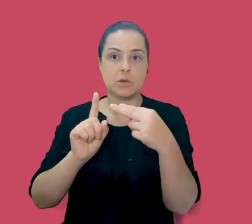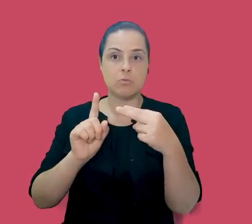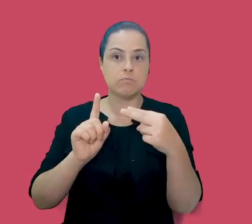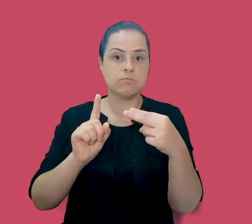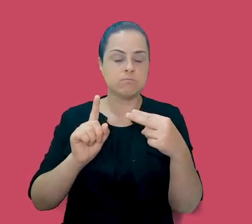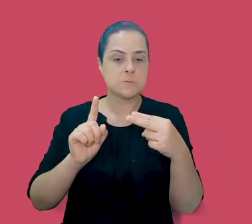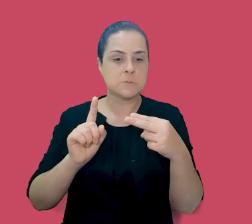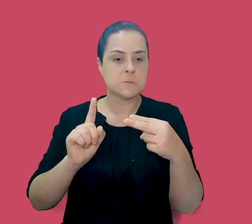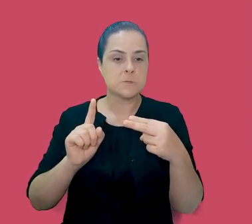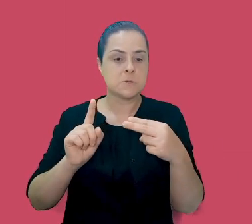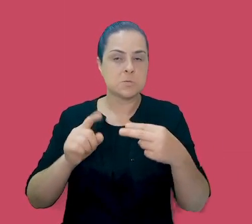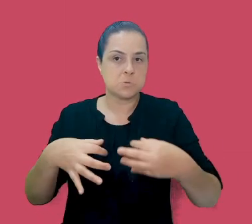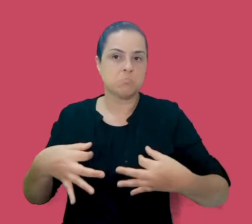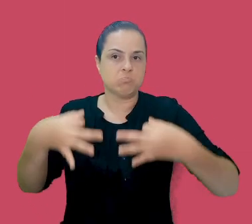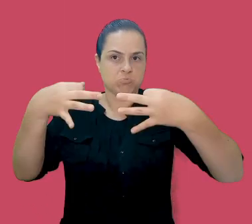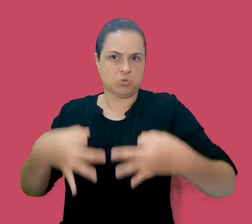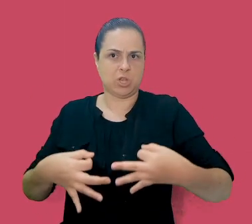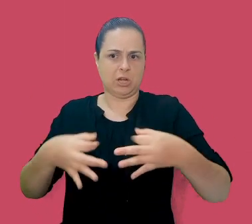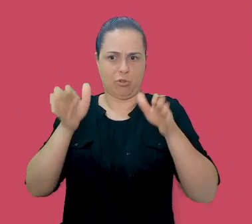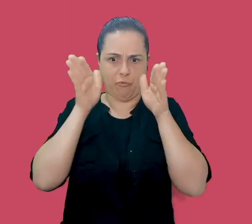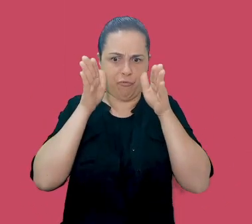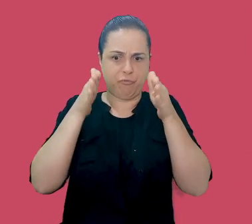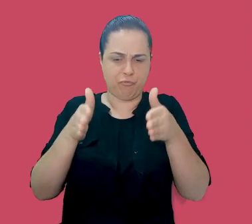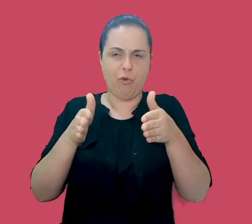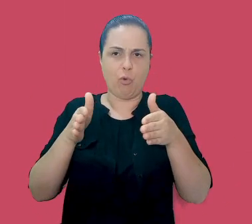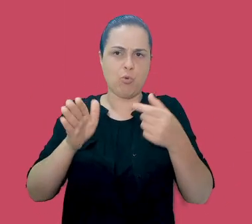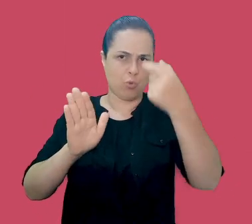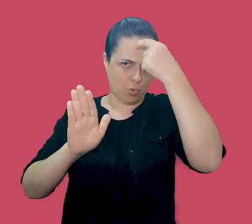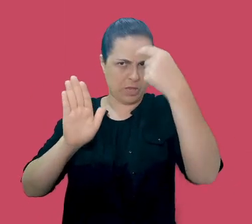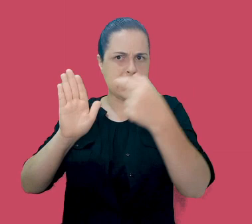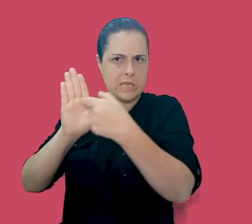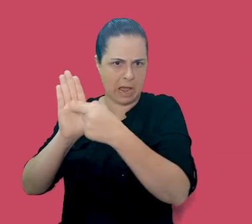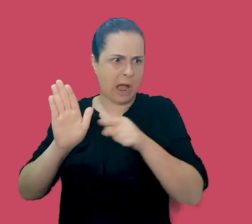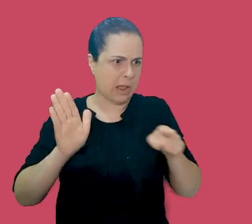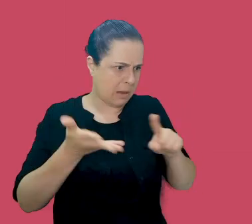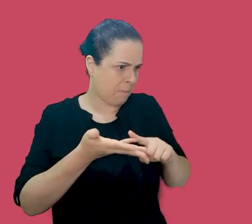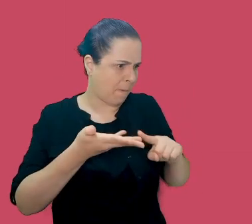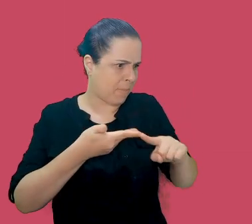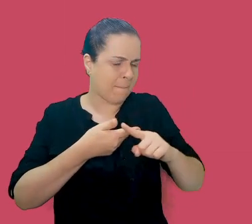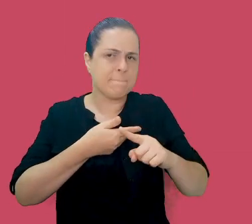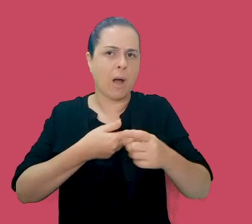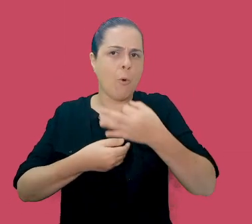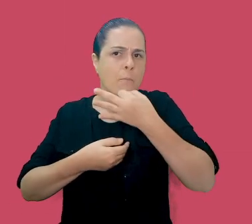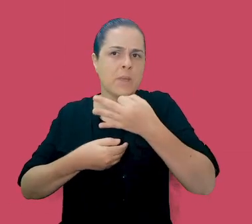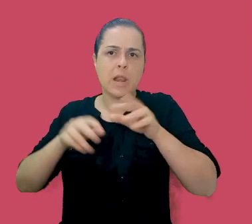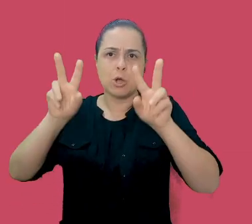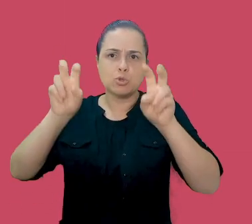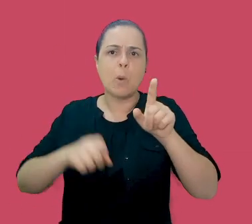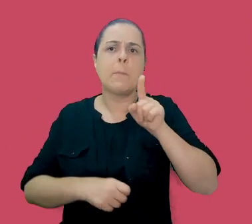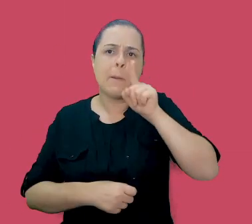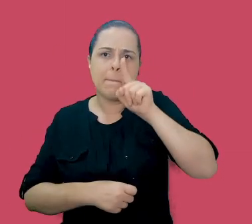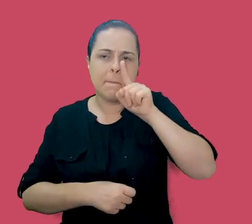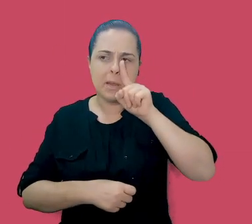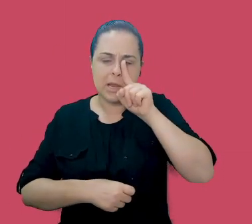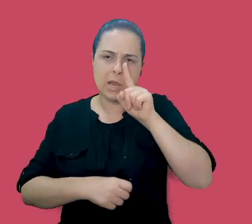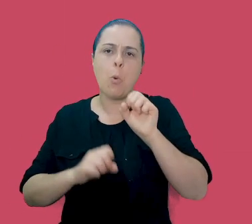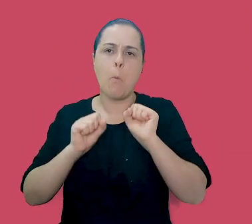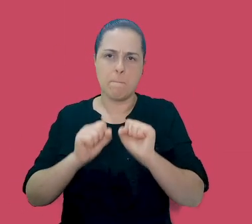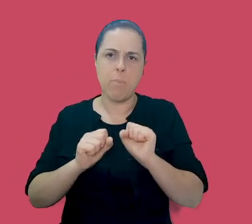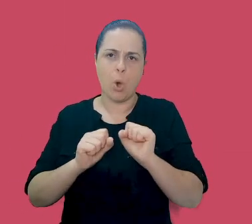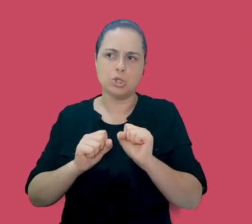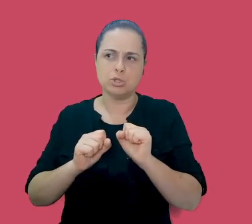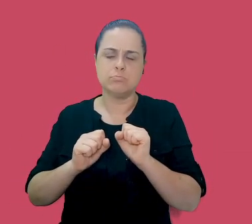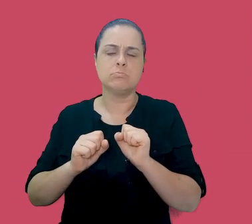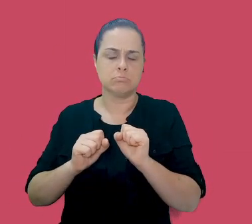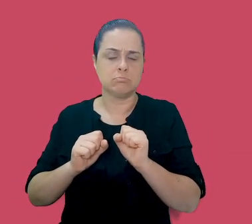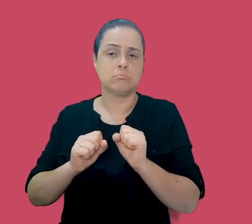estrita sobre a inteligência artificial e sobre os perigos que ela pode colocar, né? Uma das coisas que